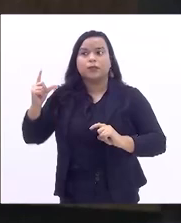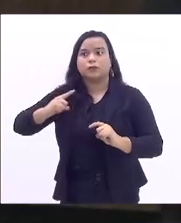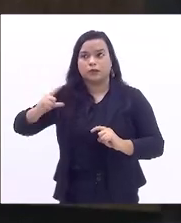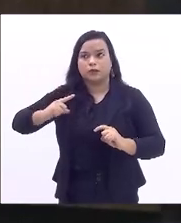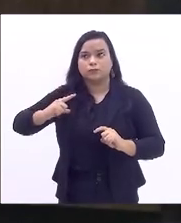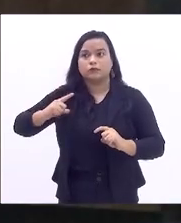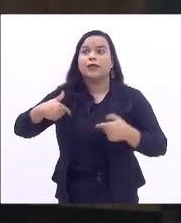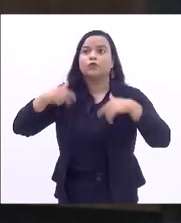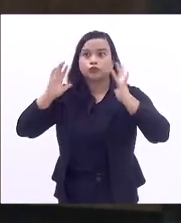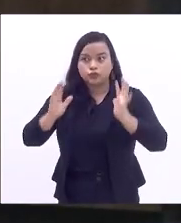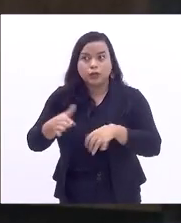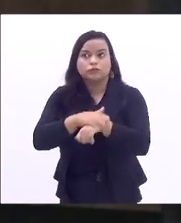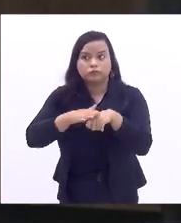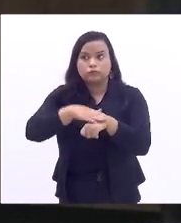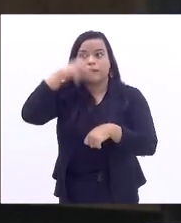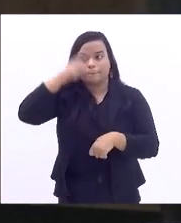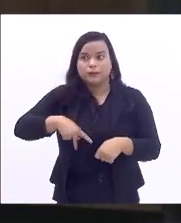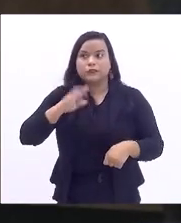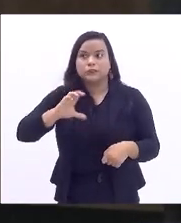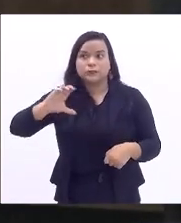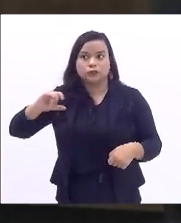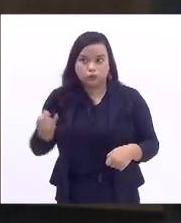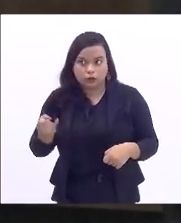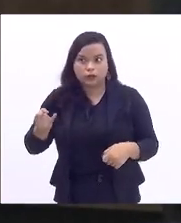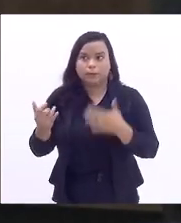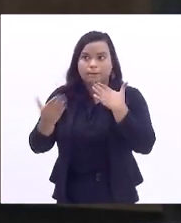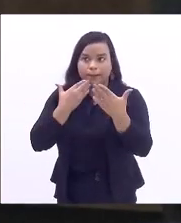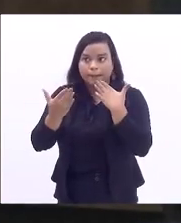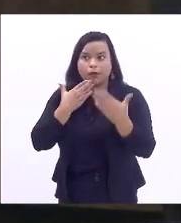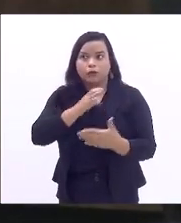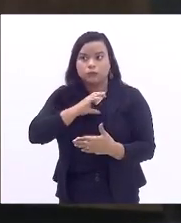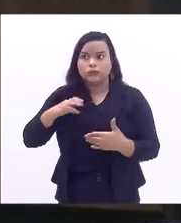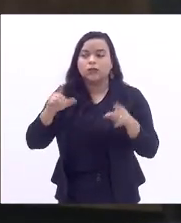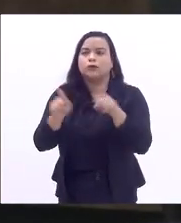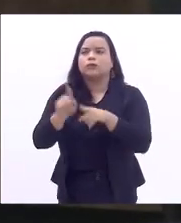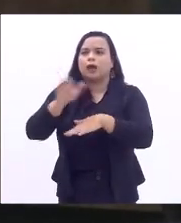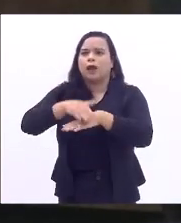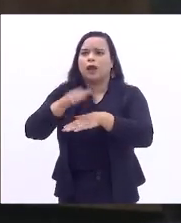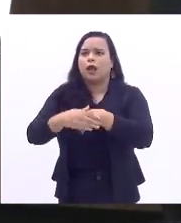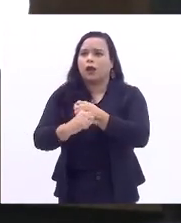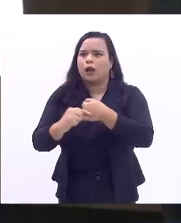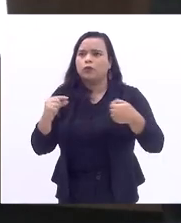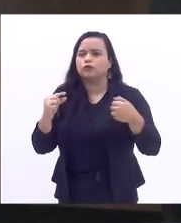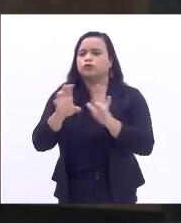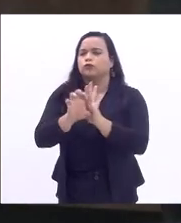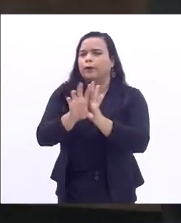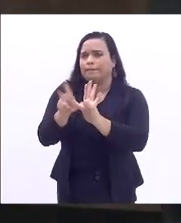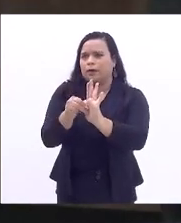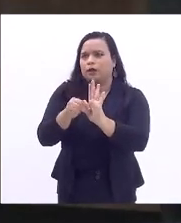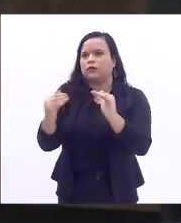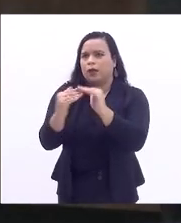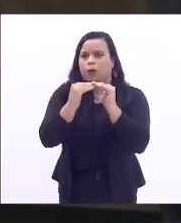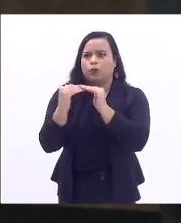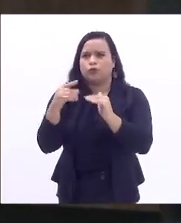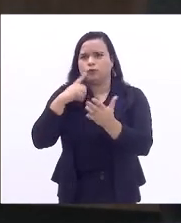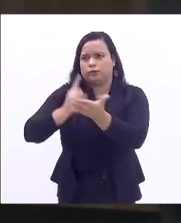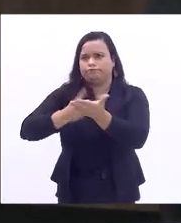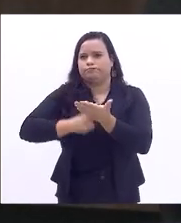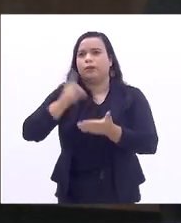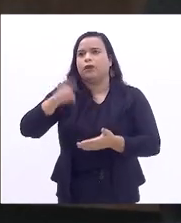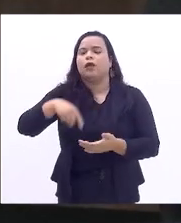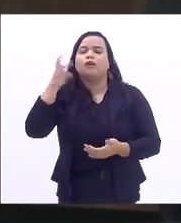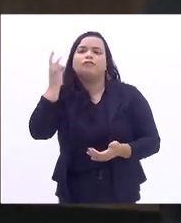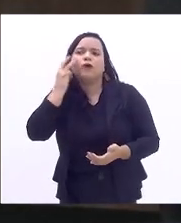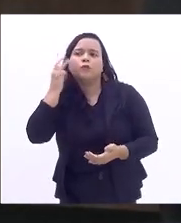eu já dialoguei com o presidente da ccj os autores das emendas que participaram do acordo que foi entabulado que foram